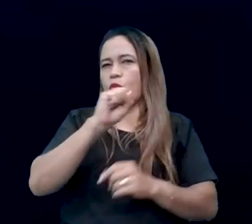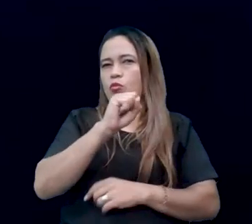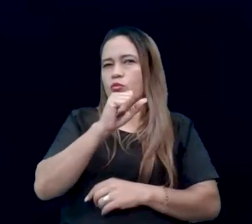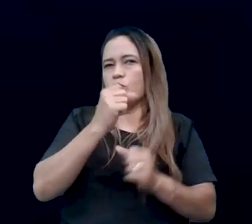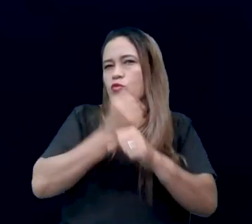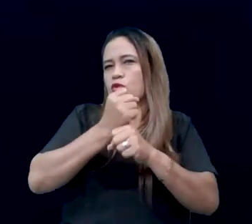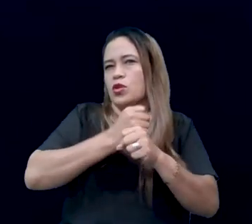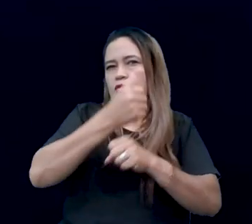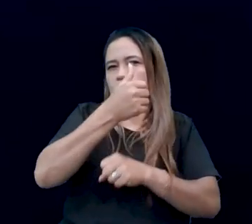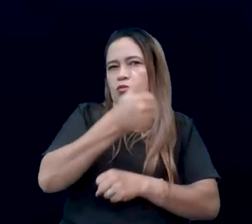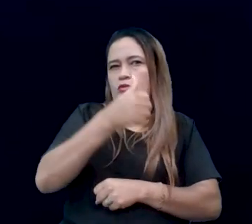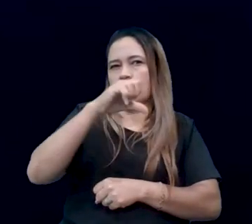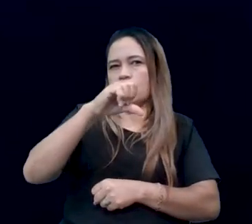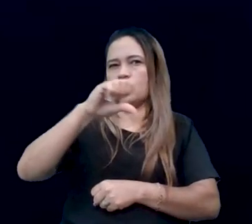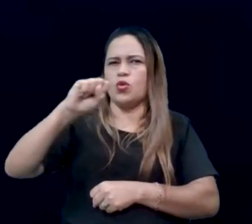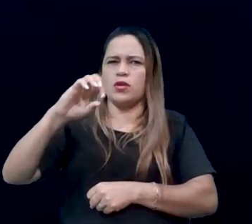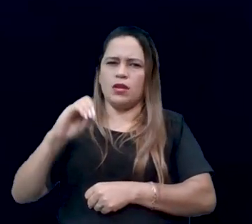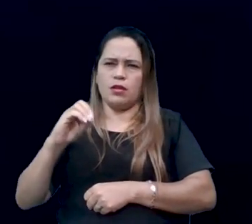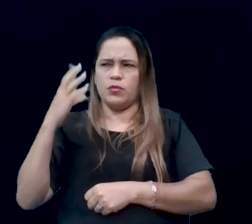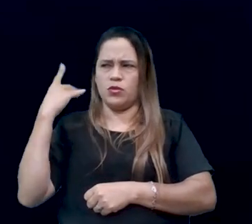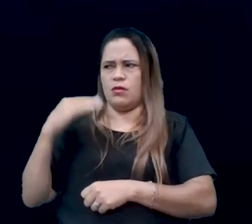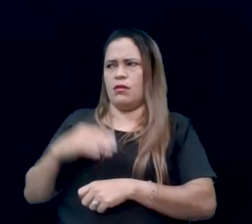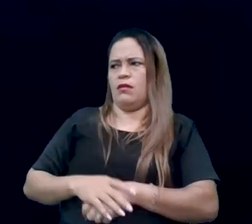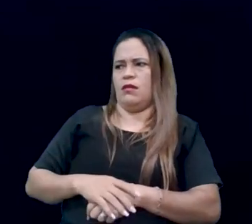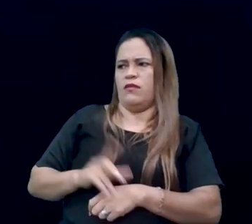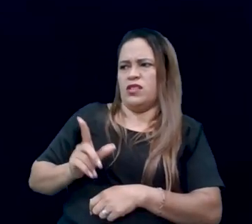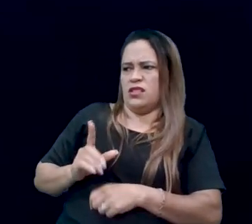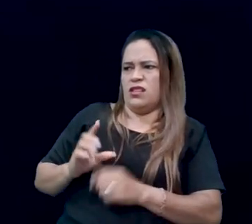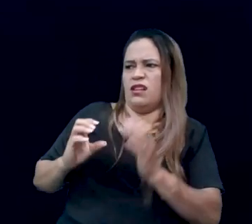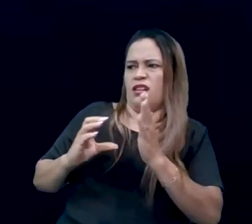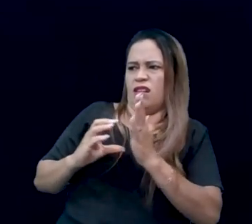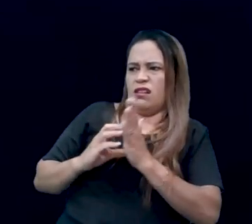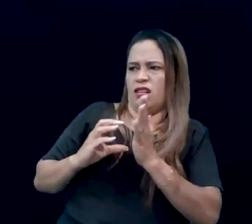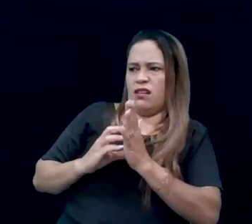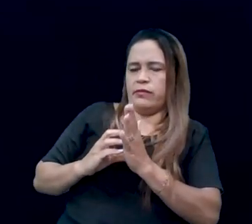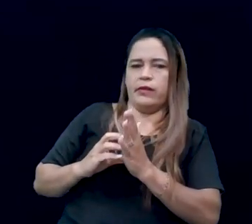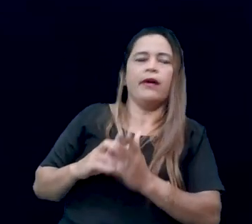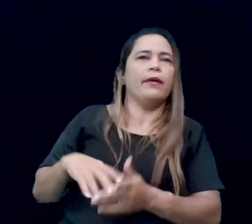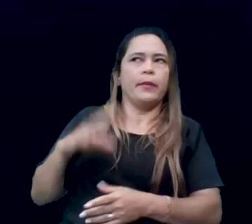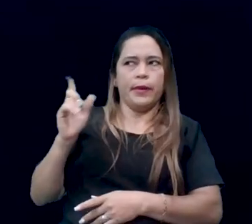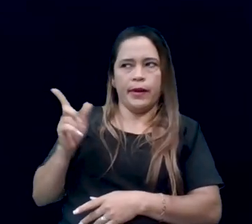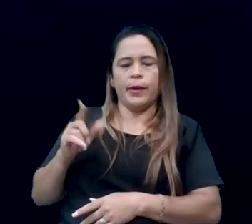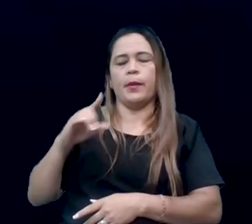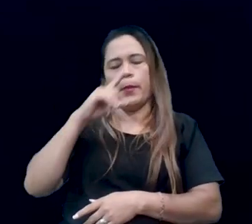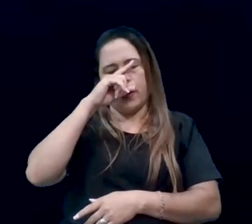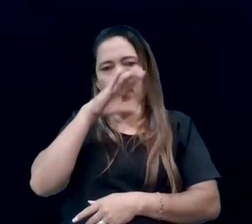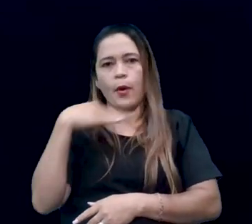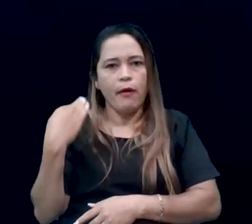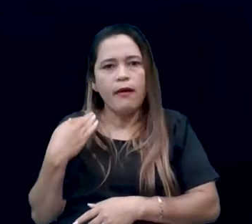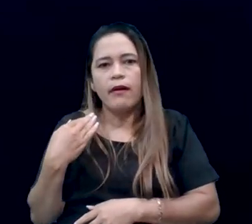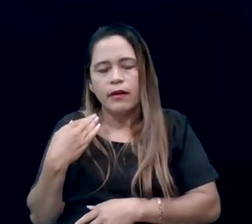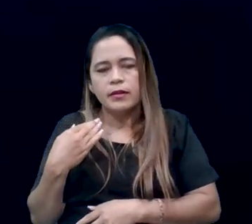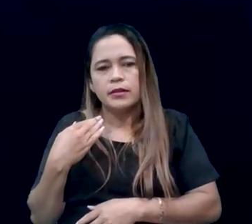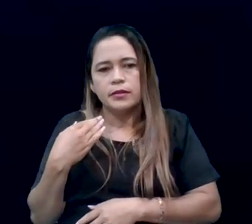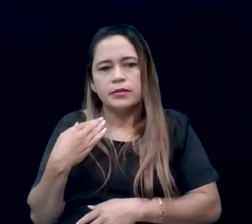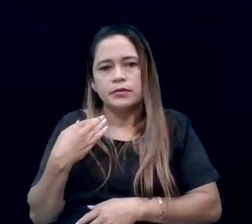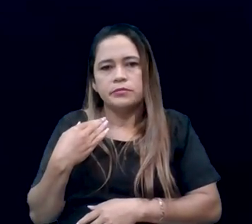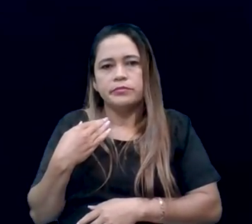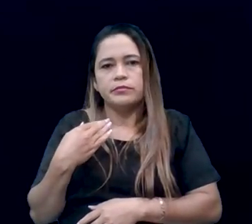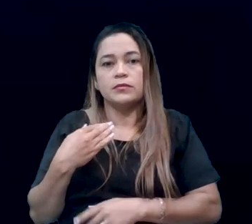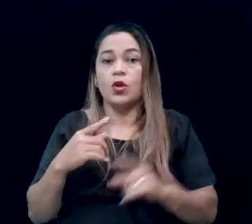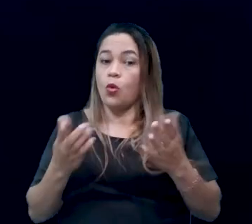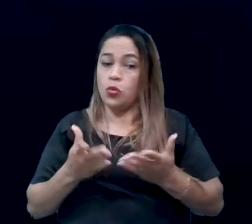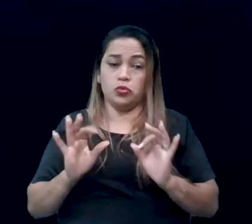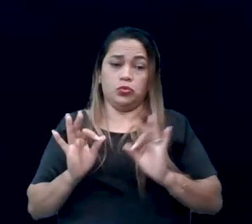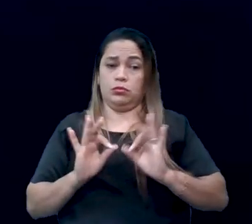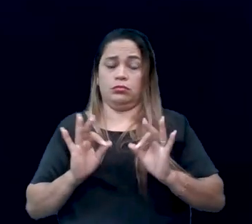de 80 era diagnosticada com AIDS, ela já estava praticamente assinando um atestado de óbito. Ela ia morrer, não tinha muito o que fazer. Hoje